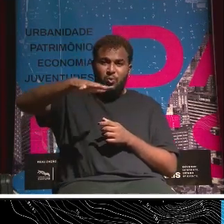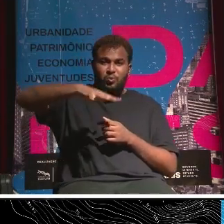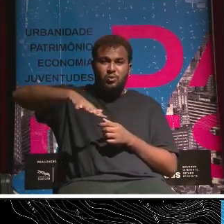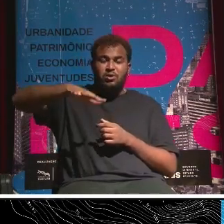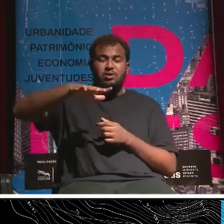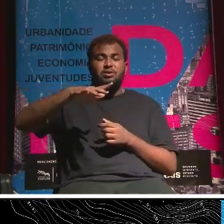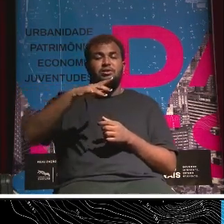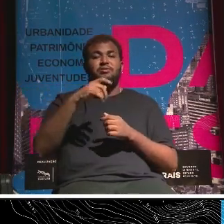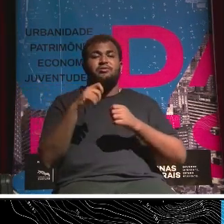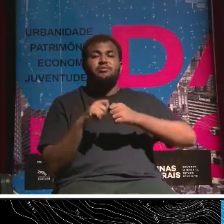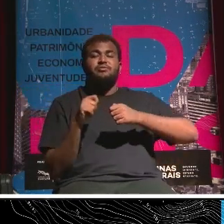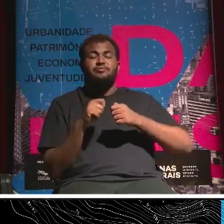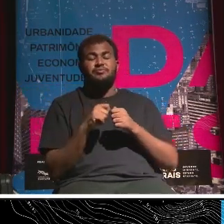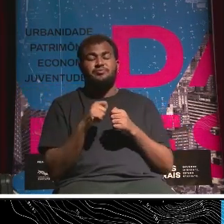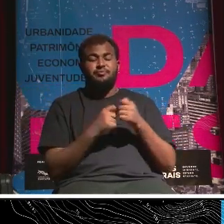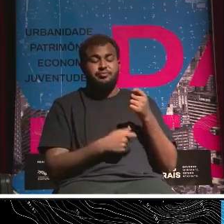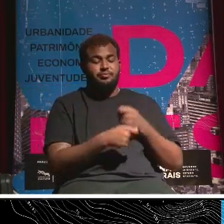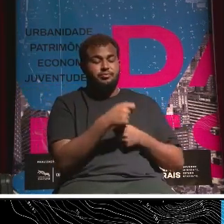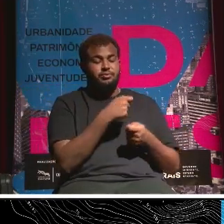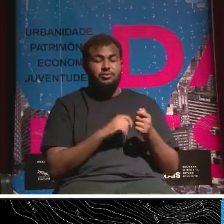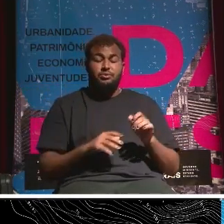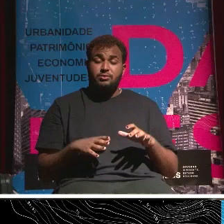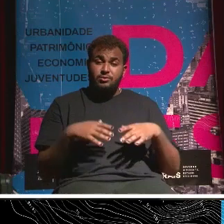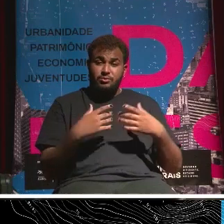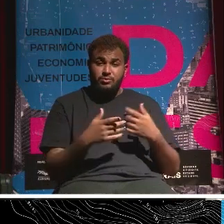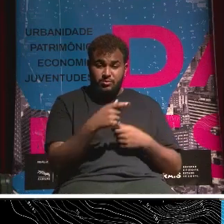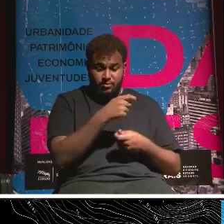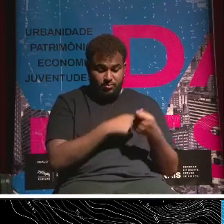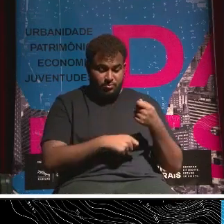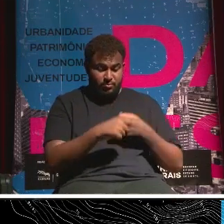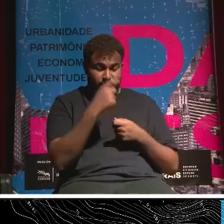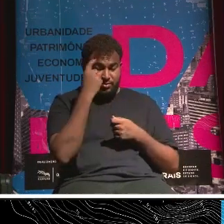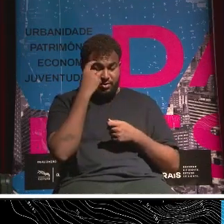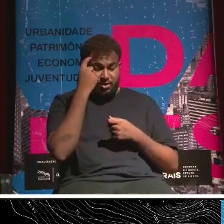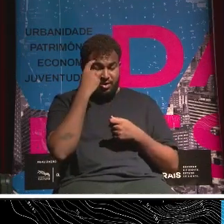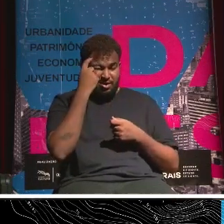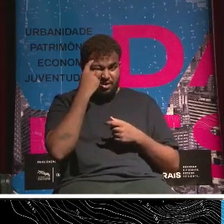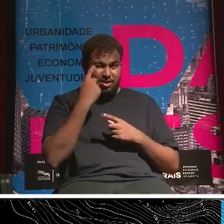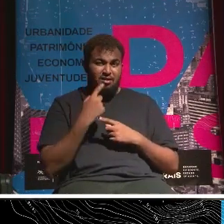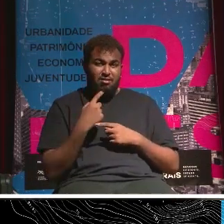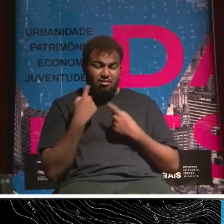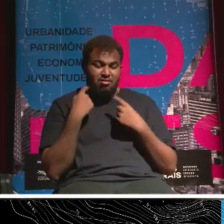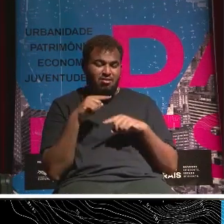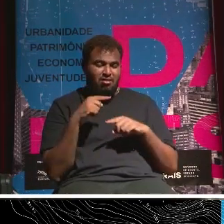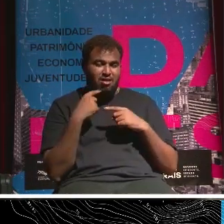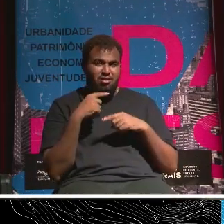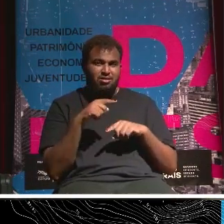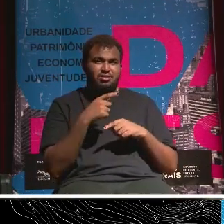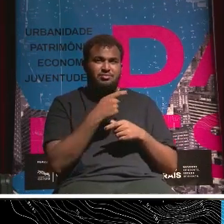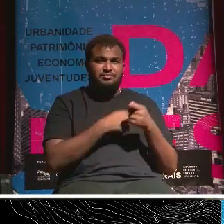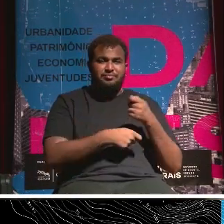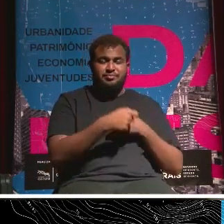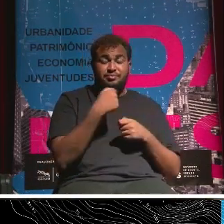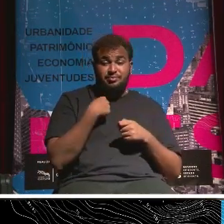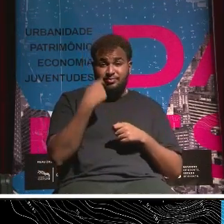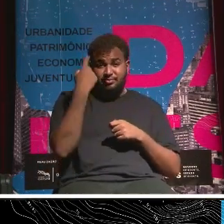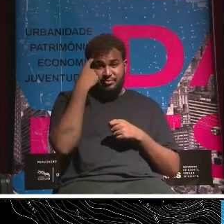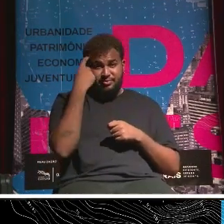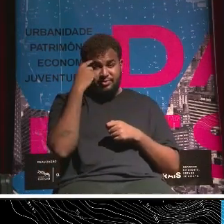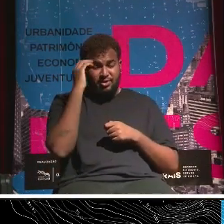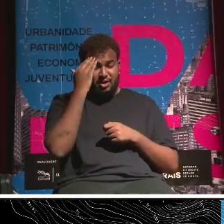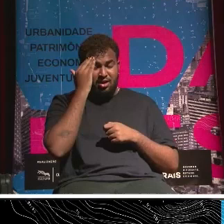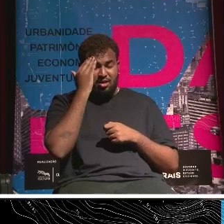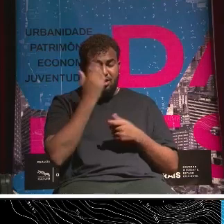fazer gestão. E aí a economia, pensando uma área crítica à administração, eu entendo a administração como um